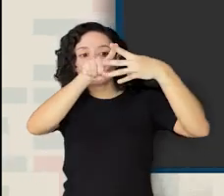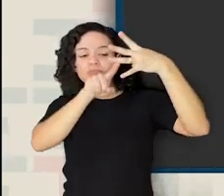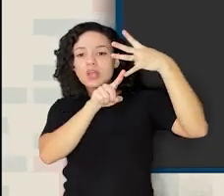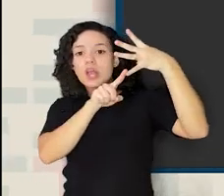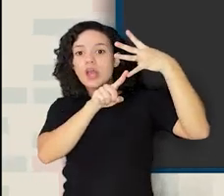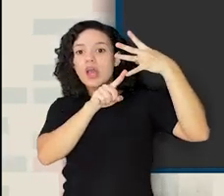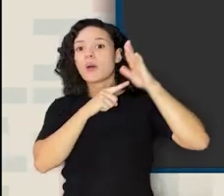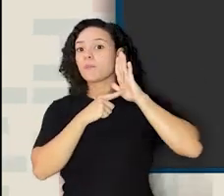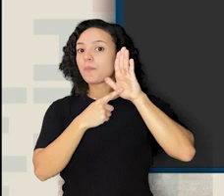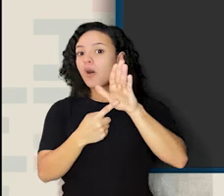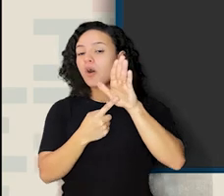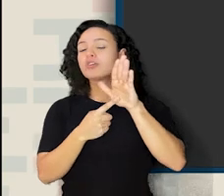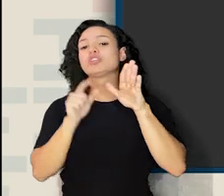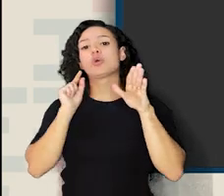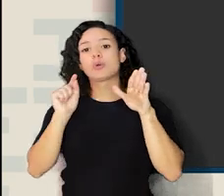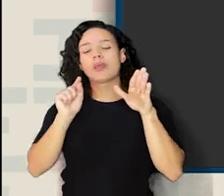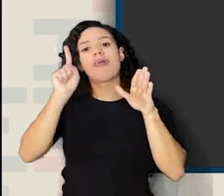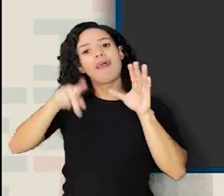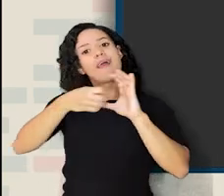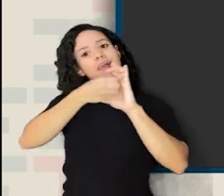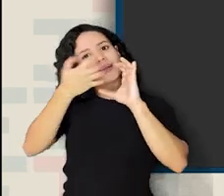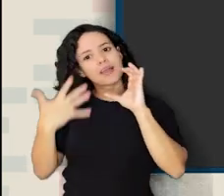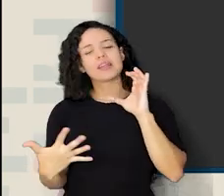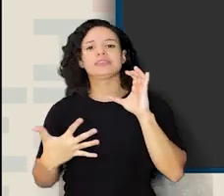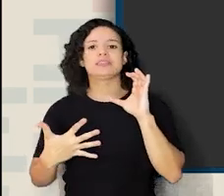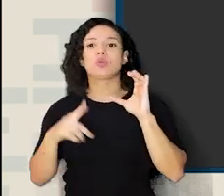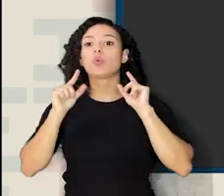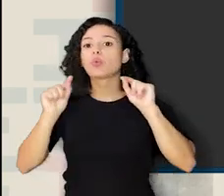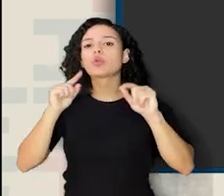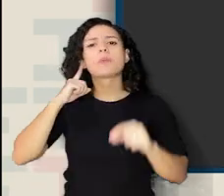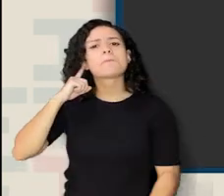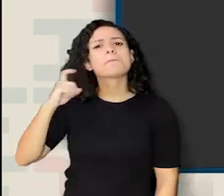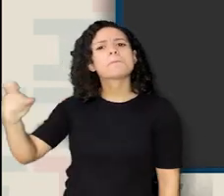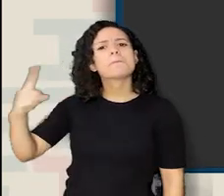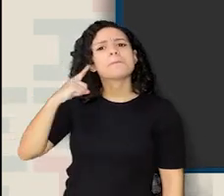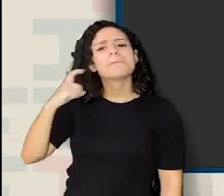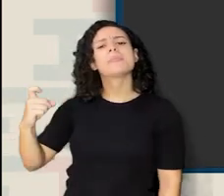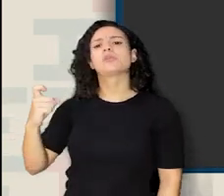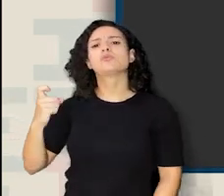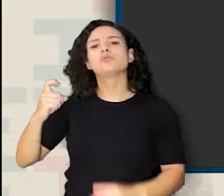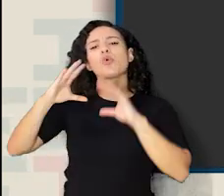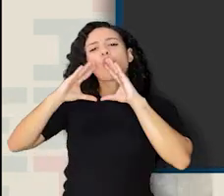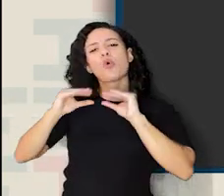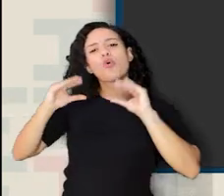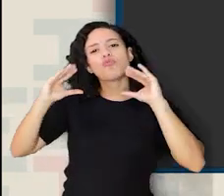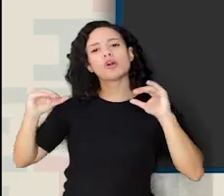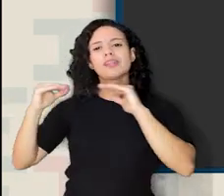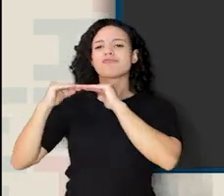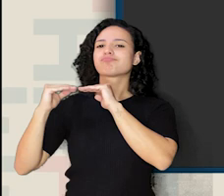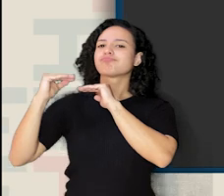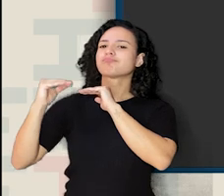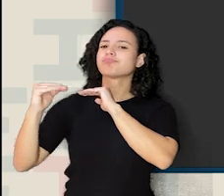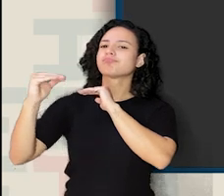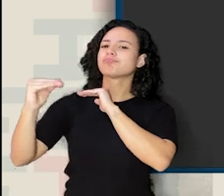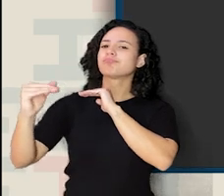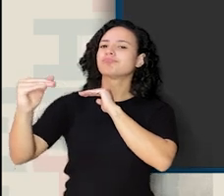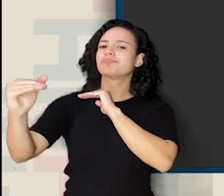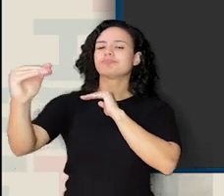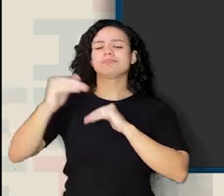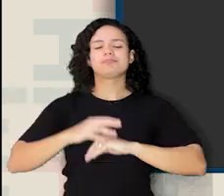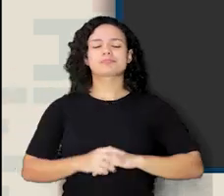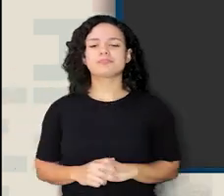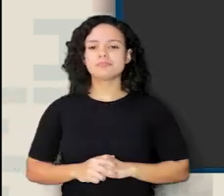Todos buscando mostrar uma característica do que seria o som dessa flauta, né? A suavidade desse